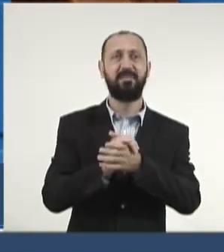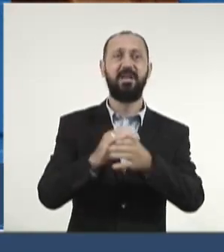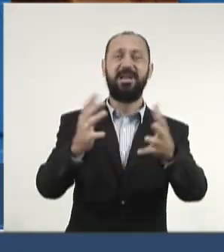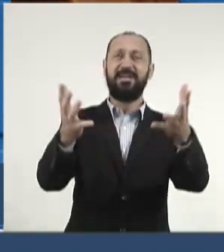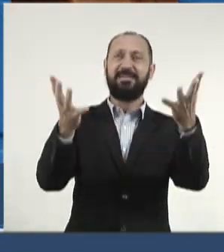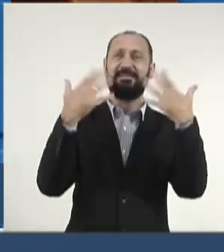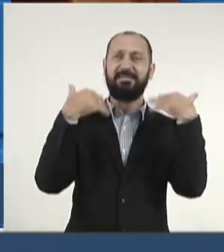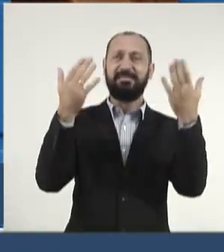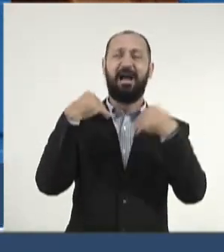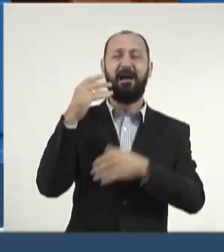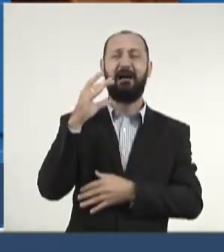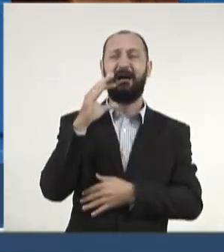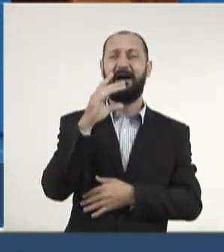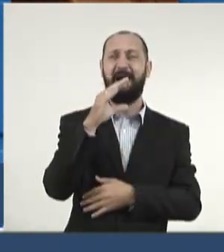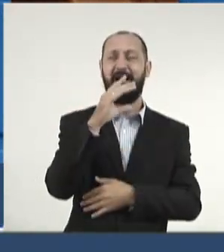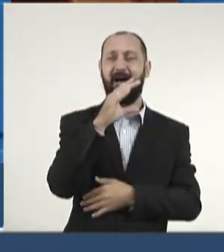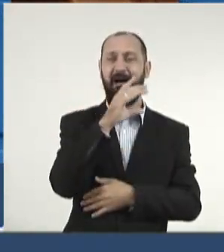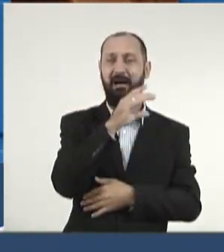calor extremo,